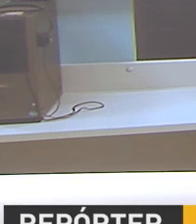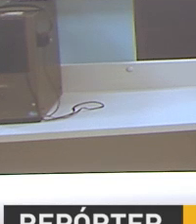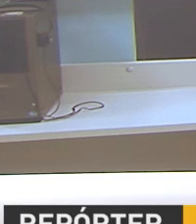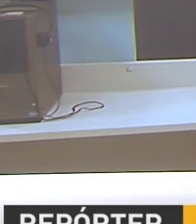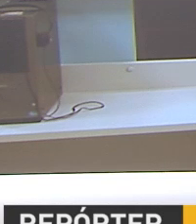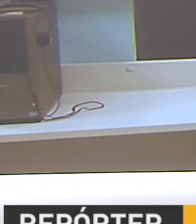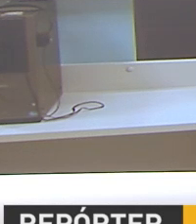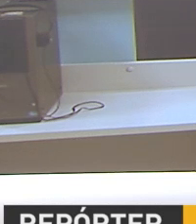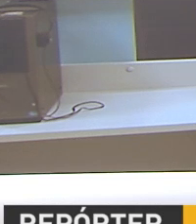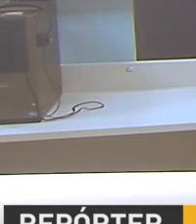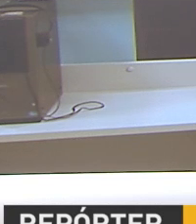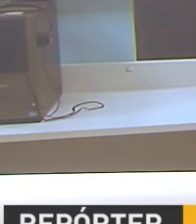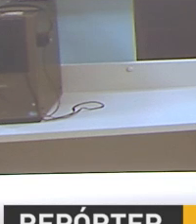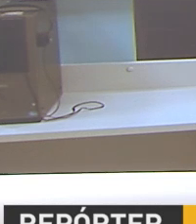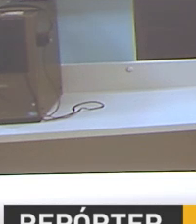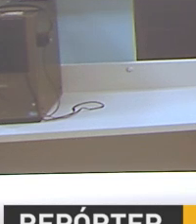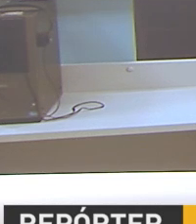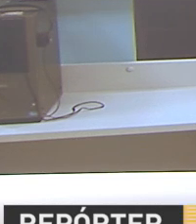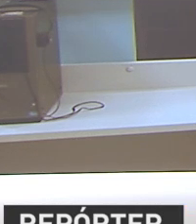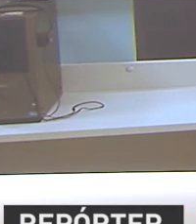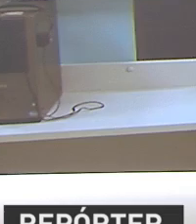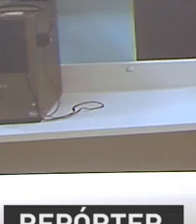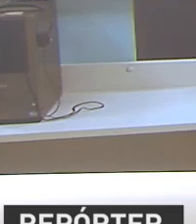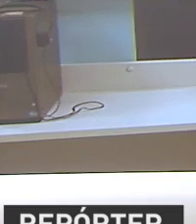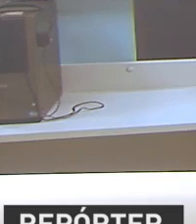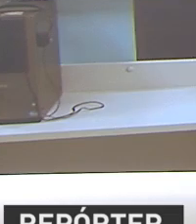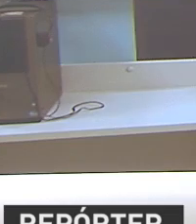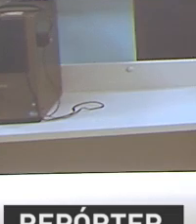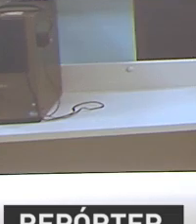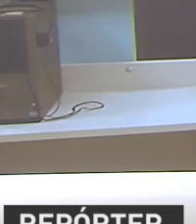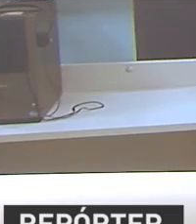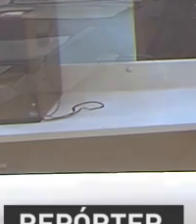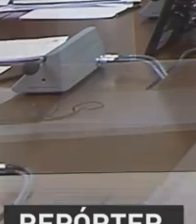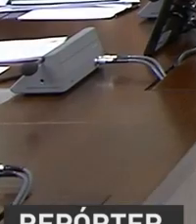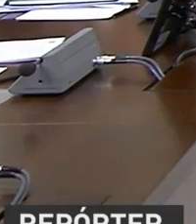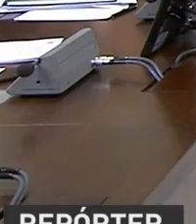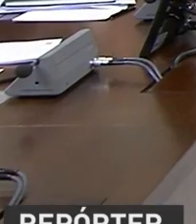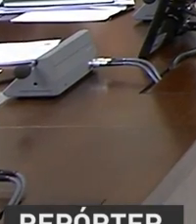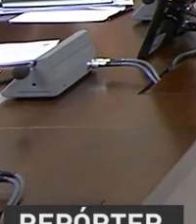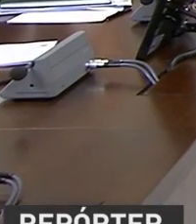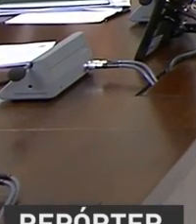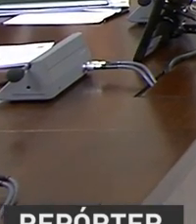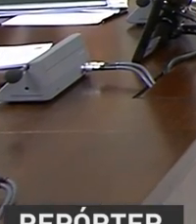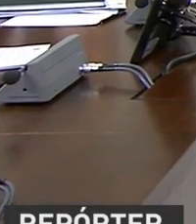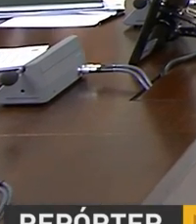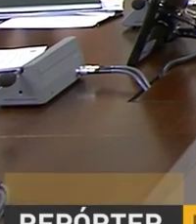Olá, interrompemos a programação para irmos ao vivo ao Palácio do Planalto.